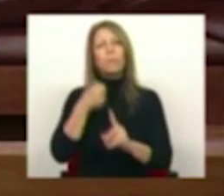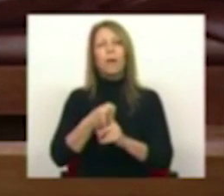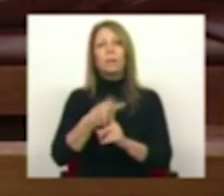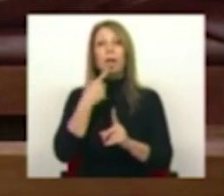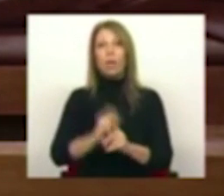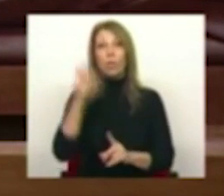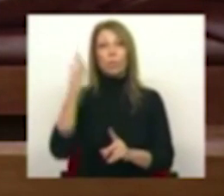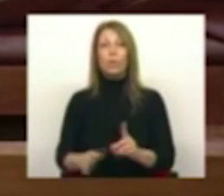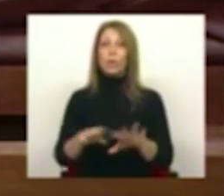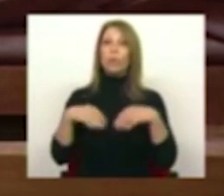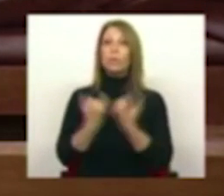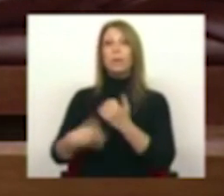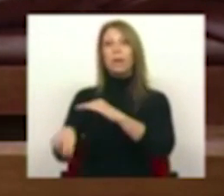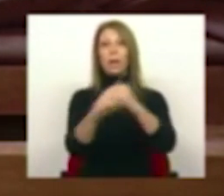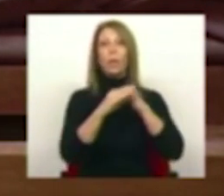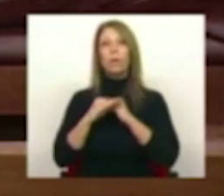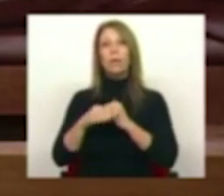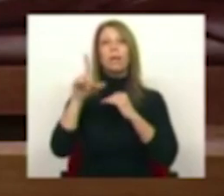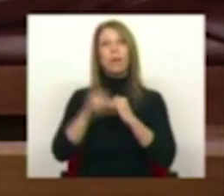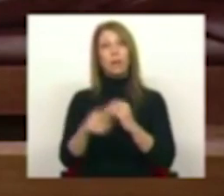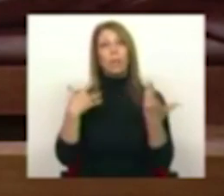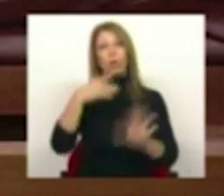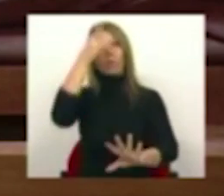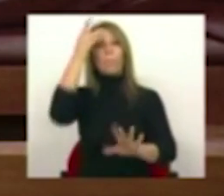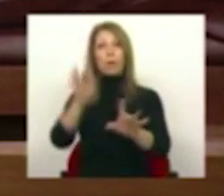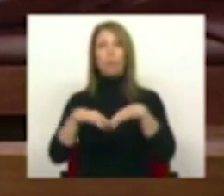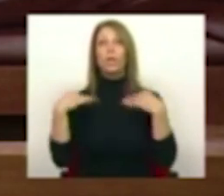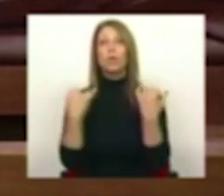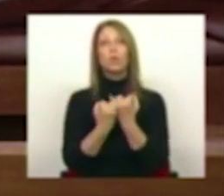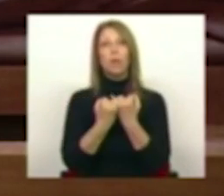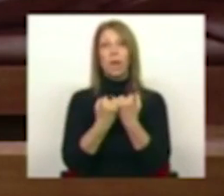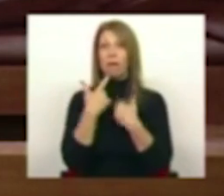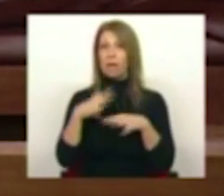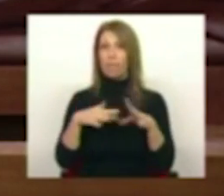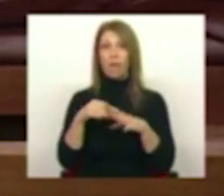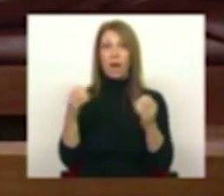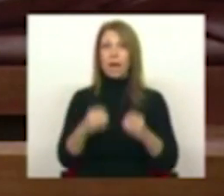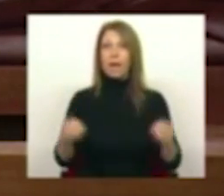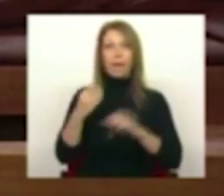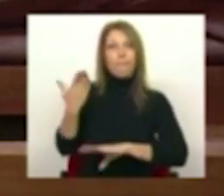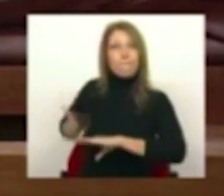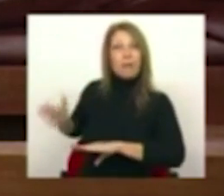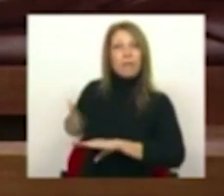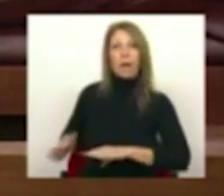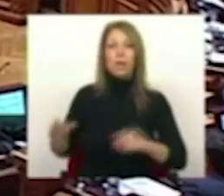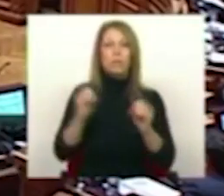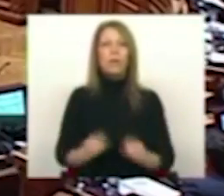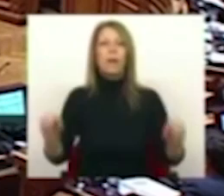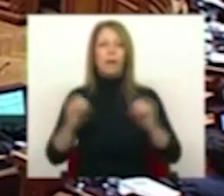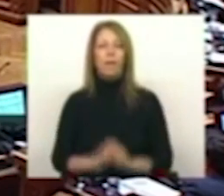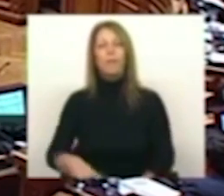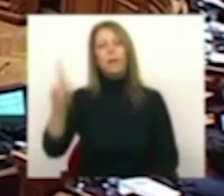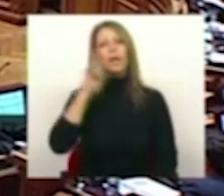em nome da igualdade e de uma visão de sociedade que não deixa ninguém para trás. Porque, senhoras